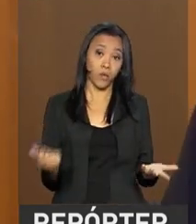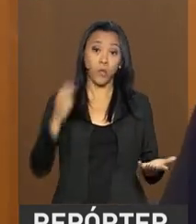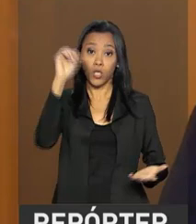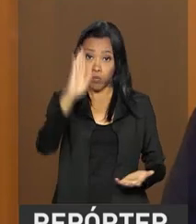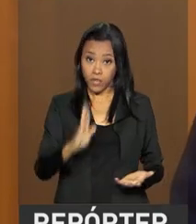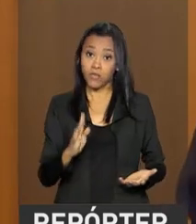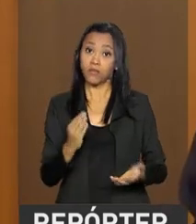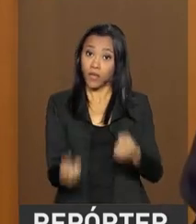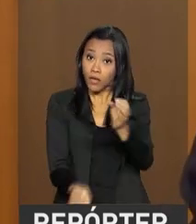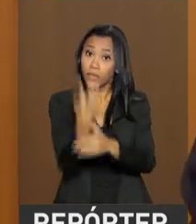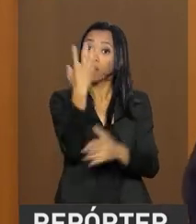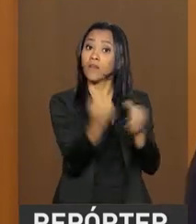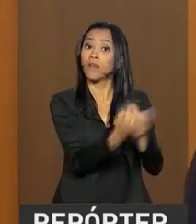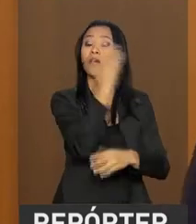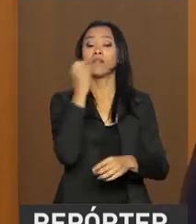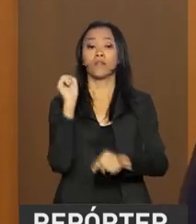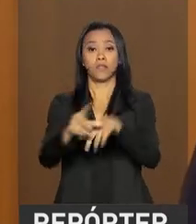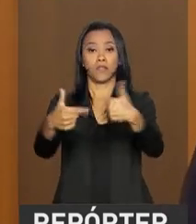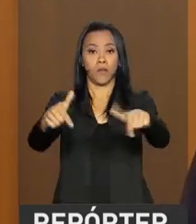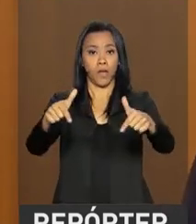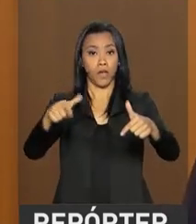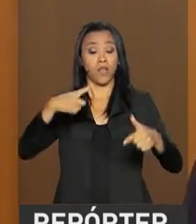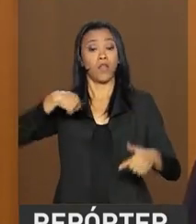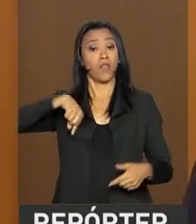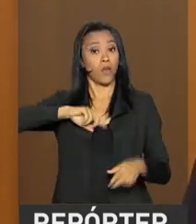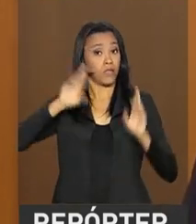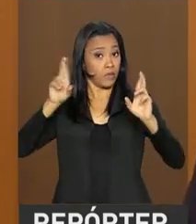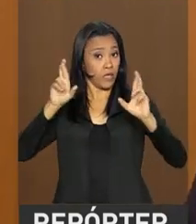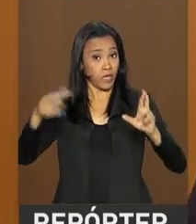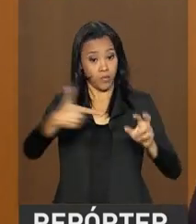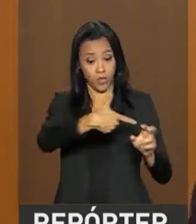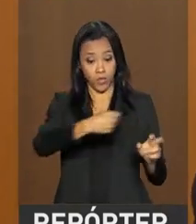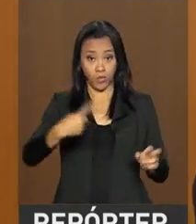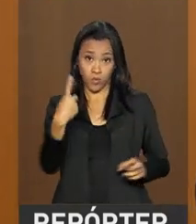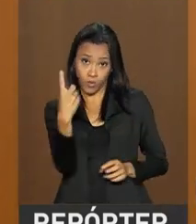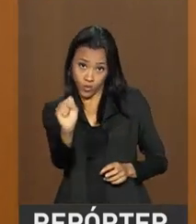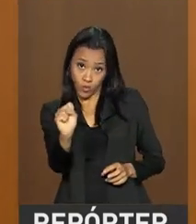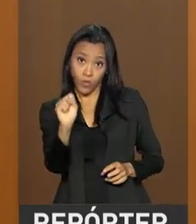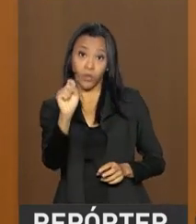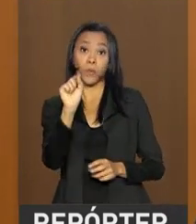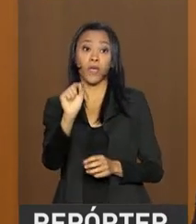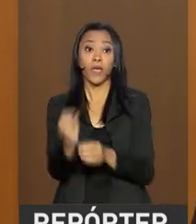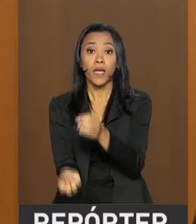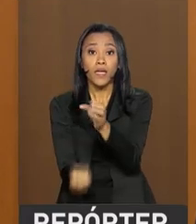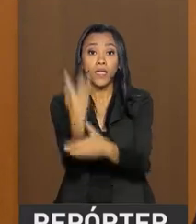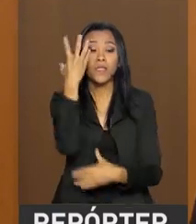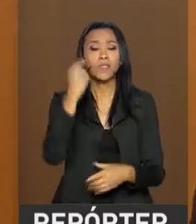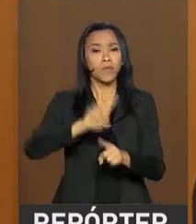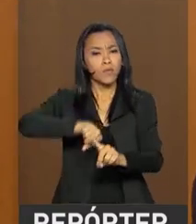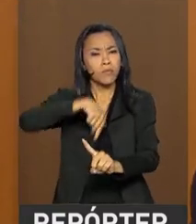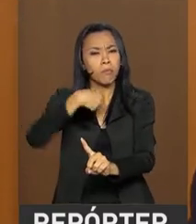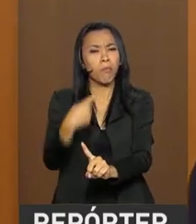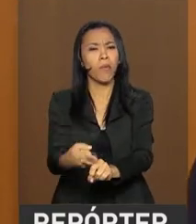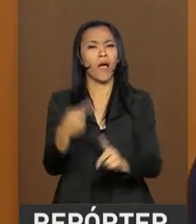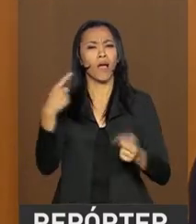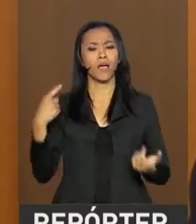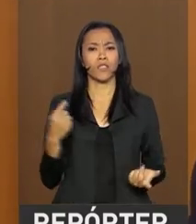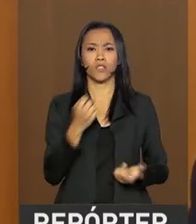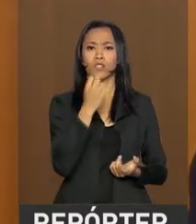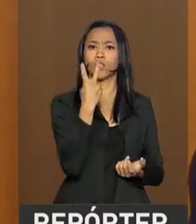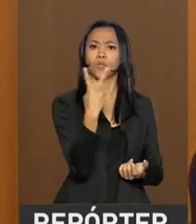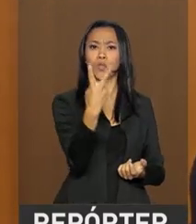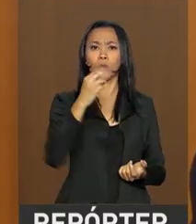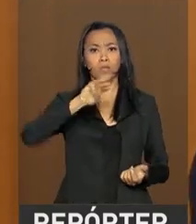emprego nós esperamos agora em 2018 a criação de mais de 2